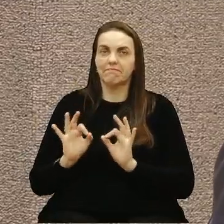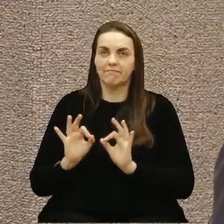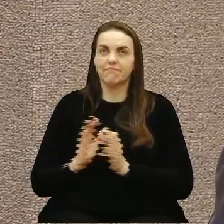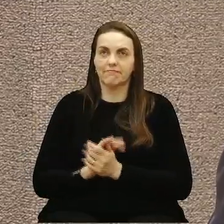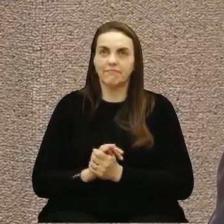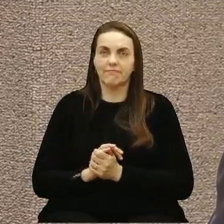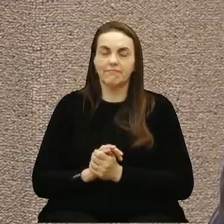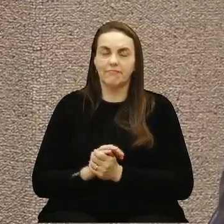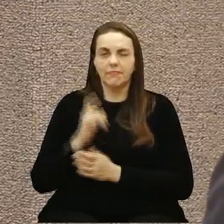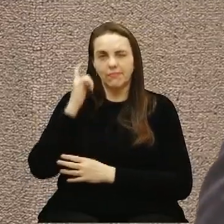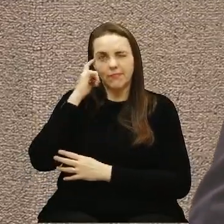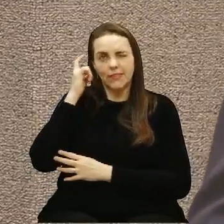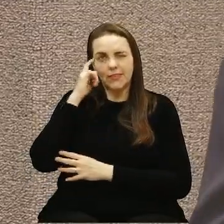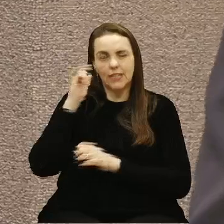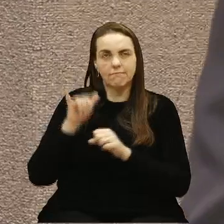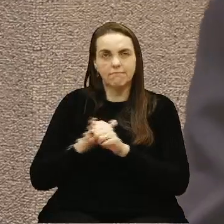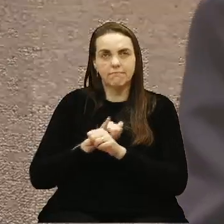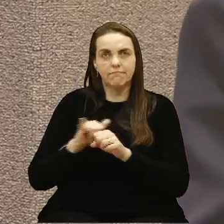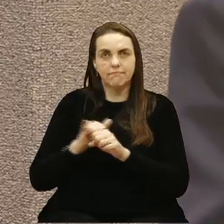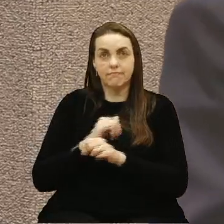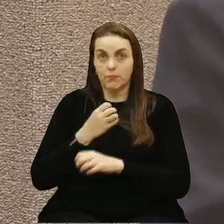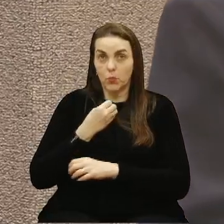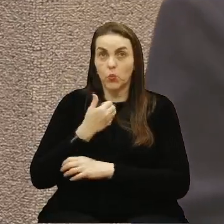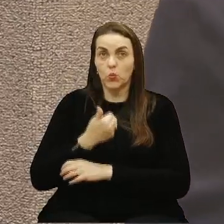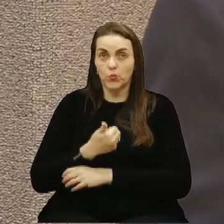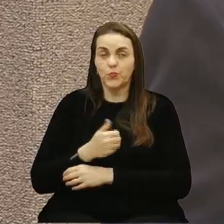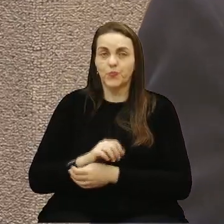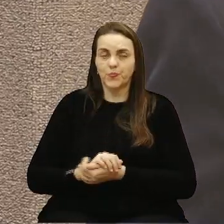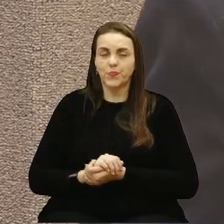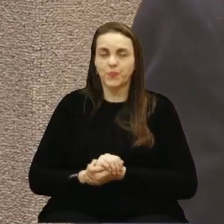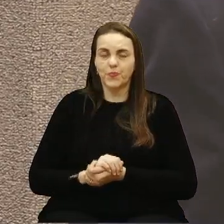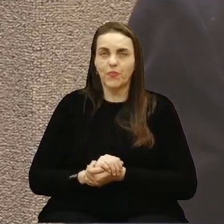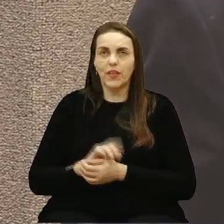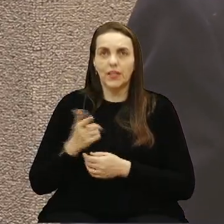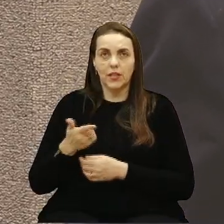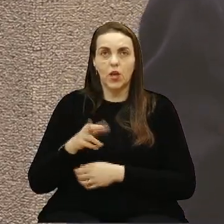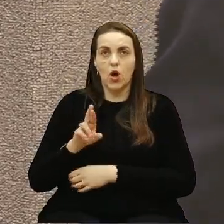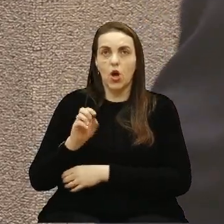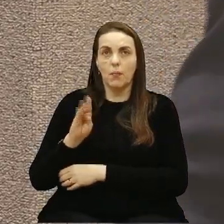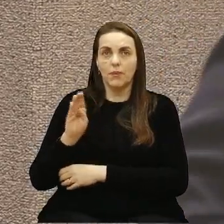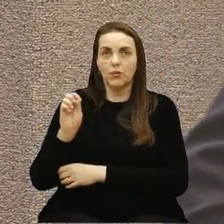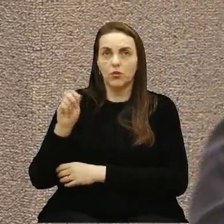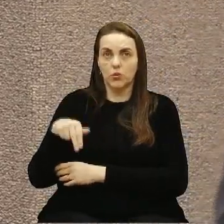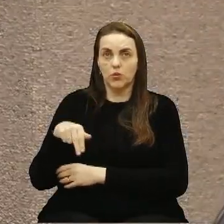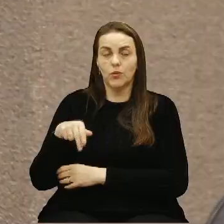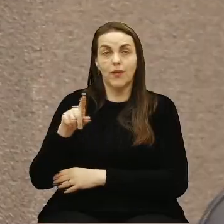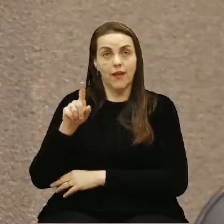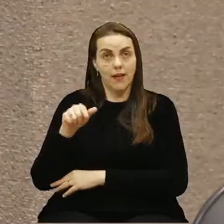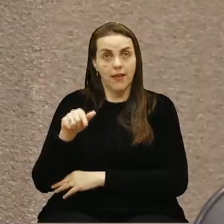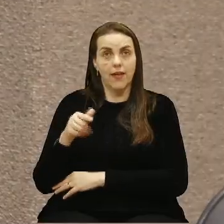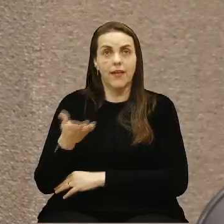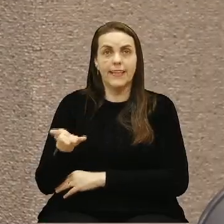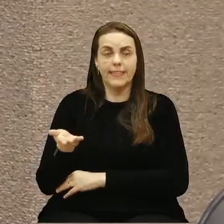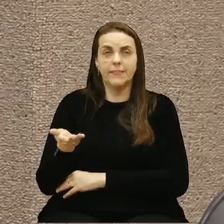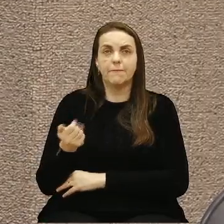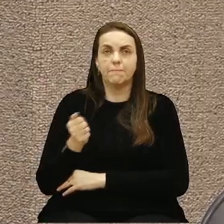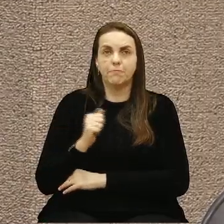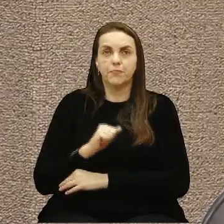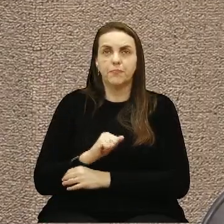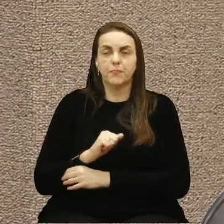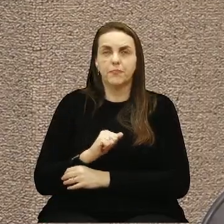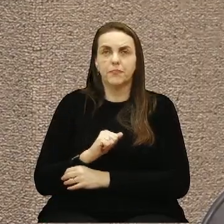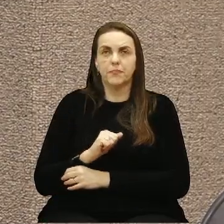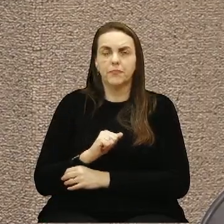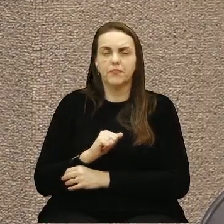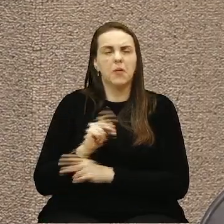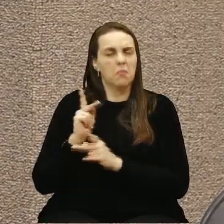bem pensada. Então, o Robson é um